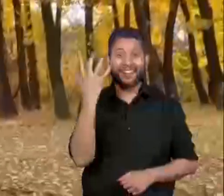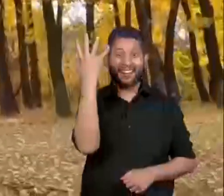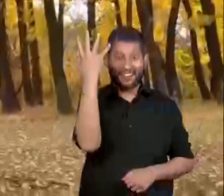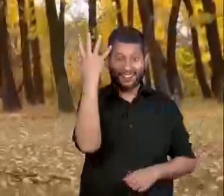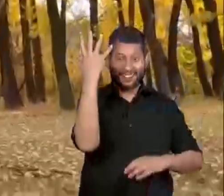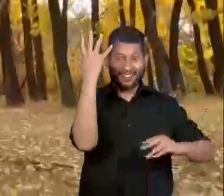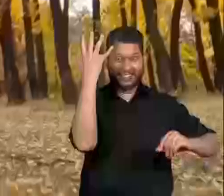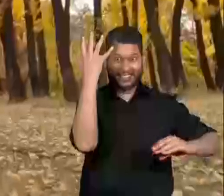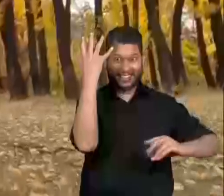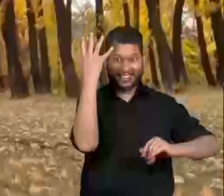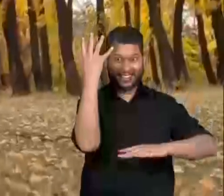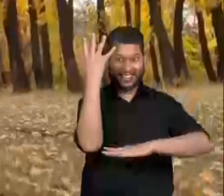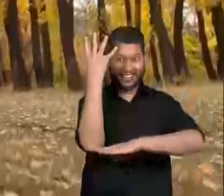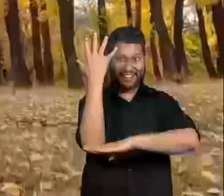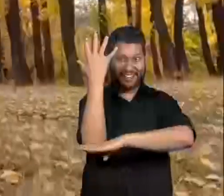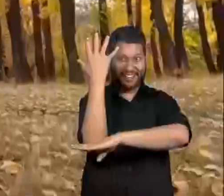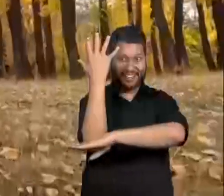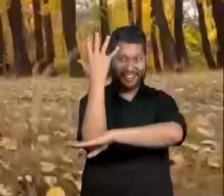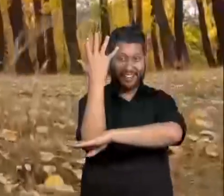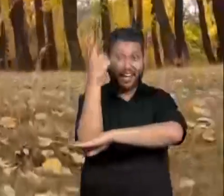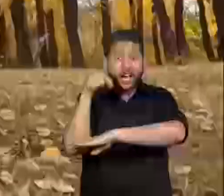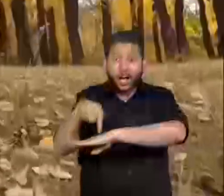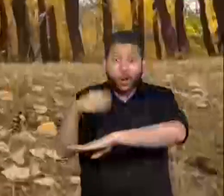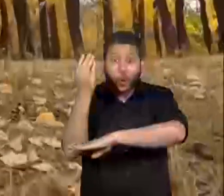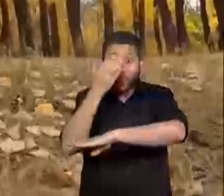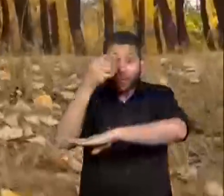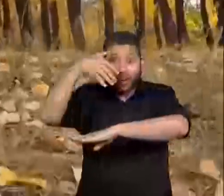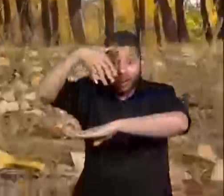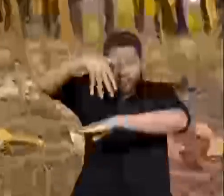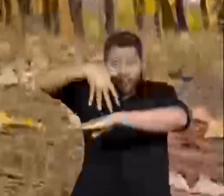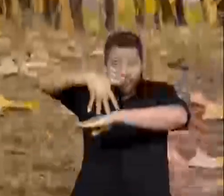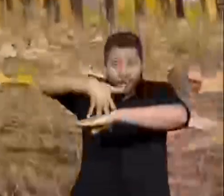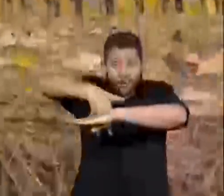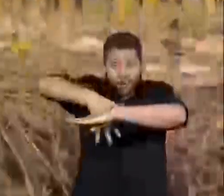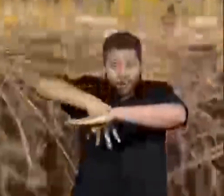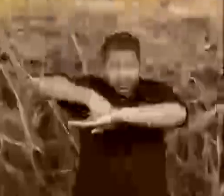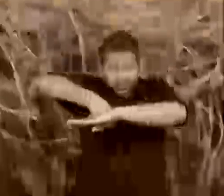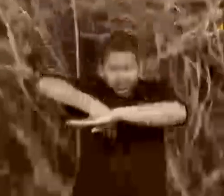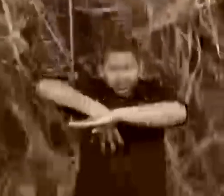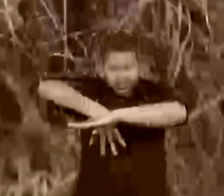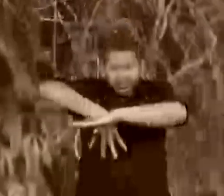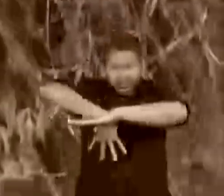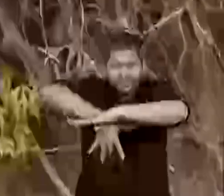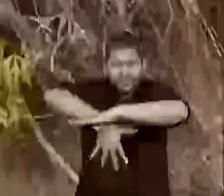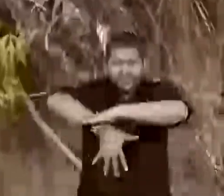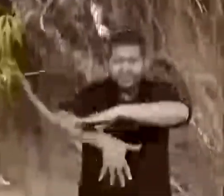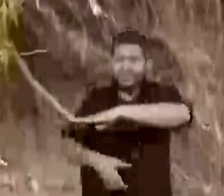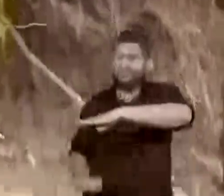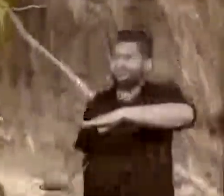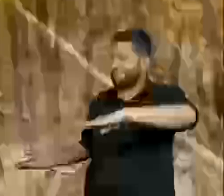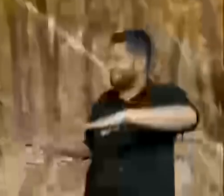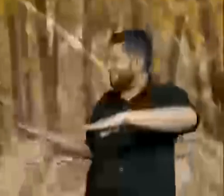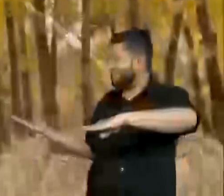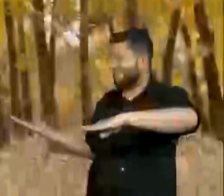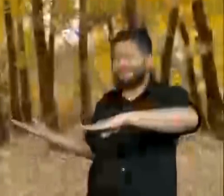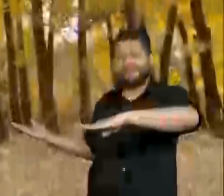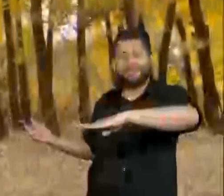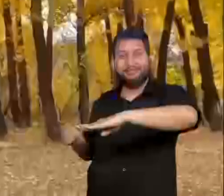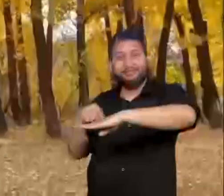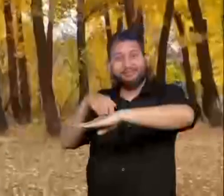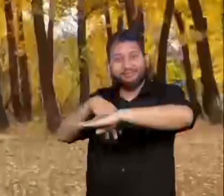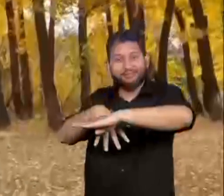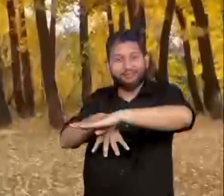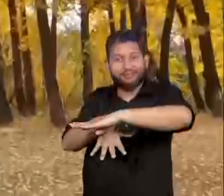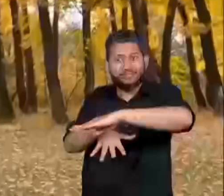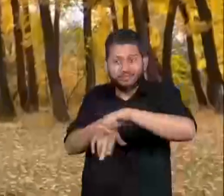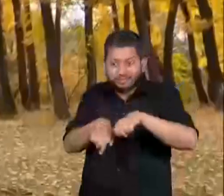né? Então, aí, quando ele vai passando e mostra o interior ali do solo, né? A parte de dentro ali do solo, aí a gente consegue ver, né,